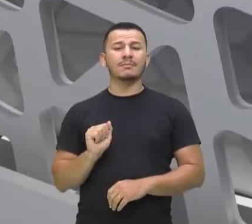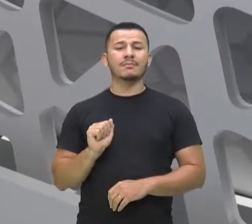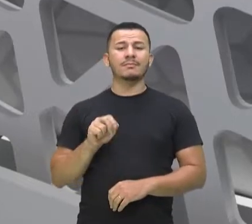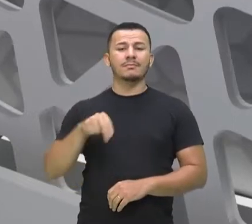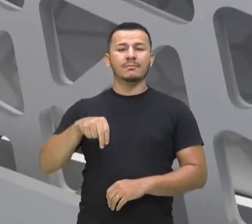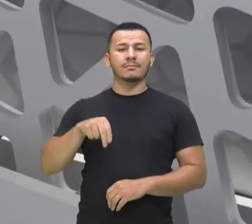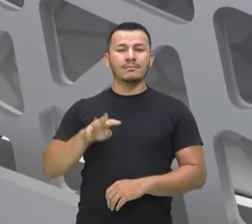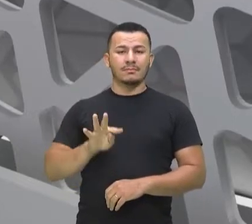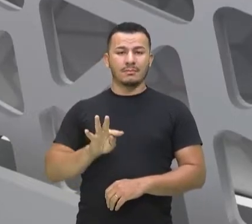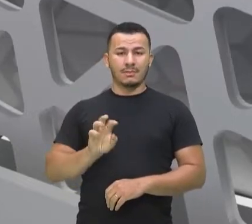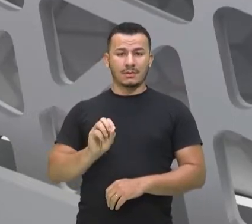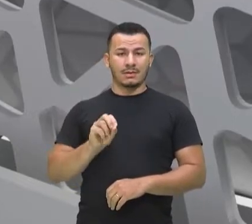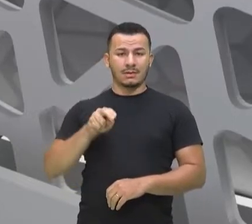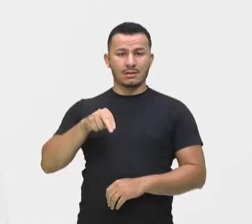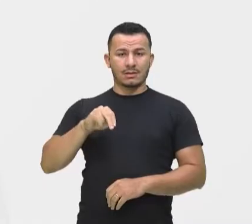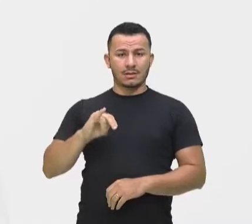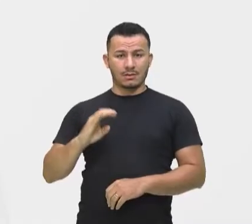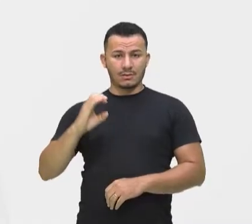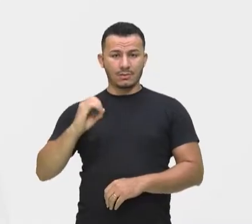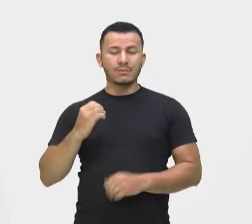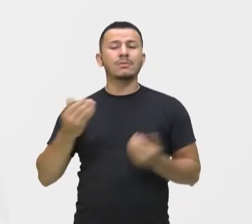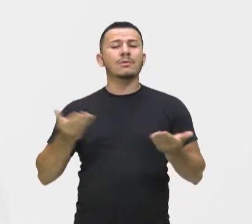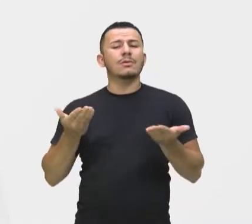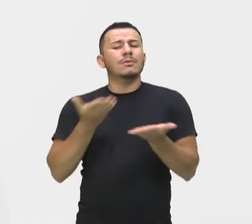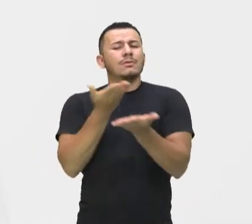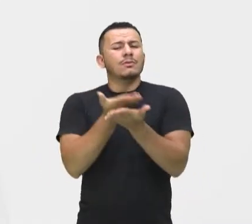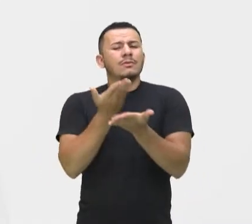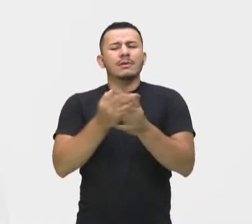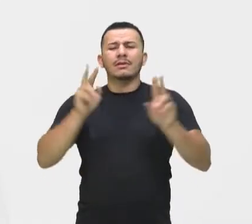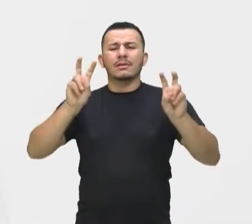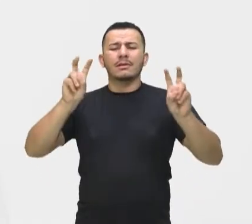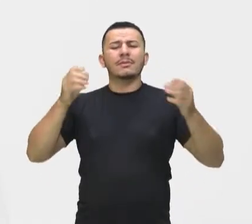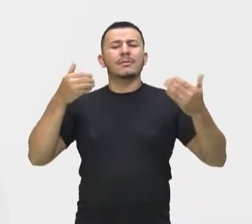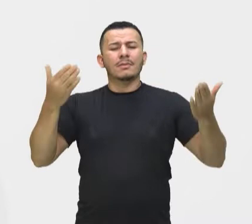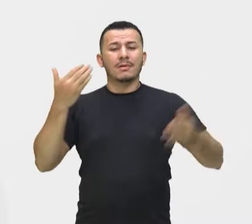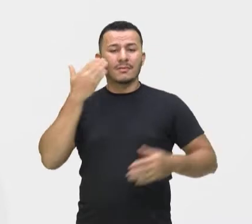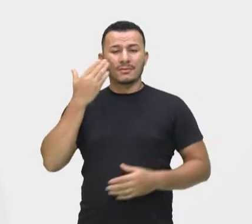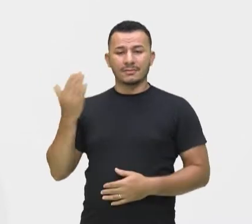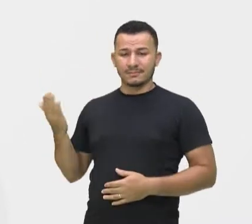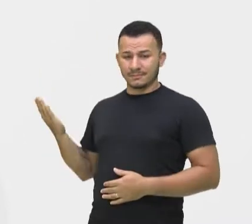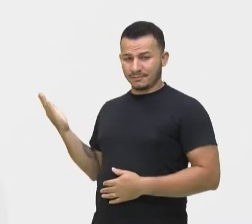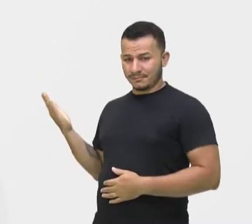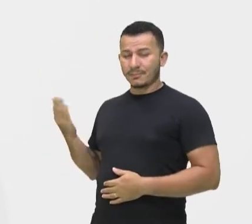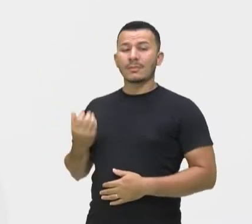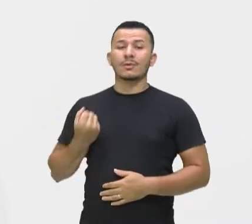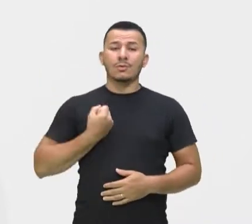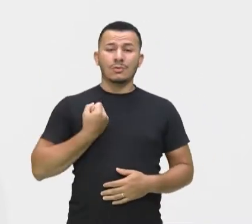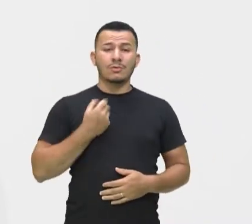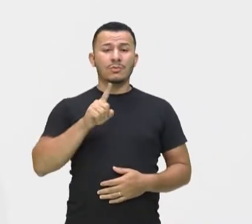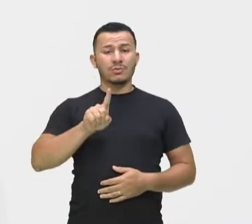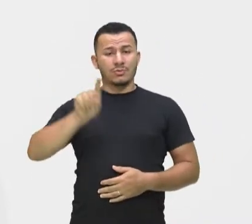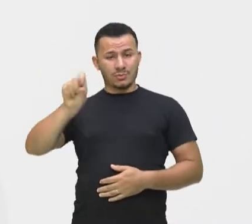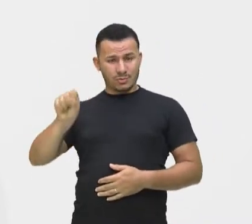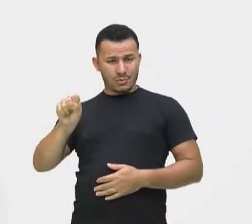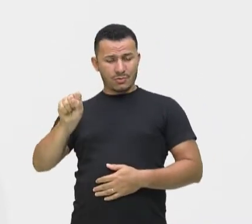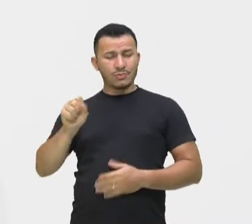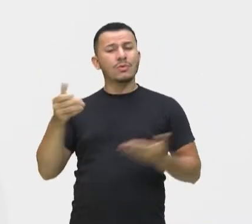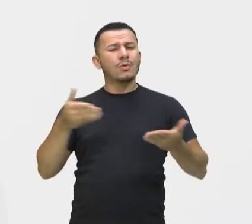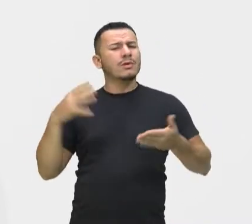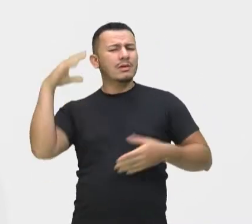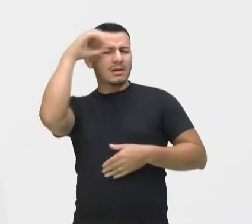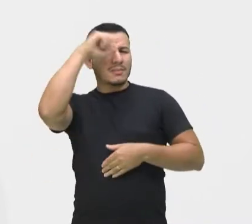Paulo. Vejamos o que iremos estudar na aula de hoje. Hoje a nossa aula é de número 18, objeto de